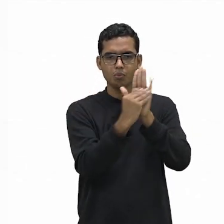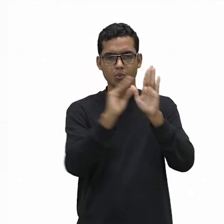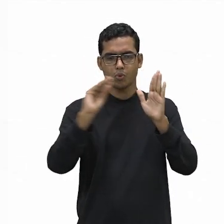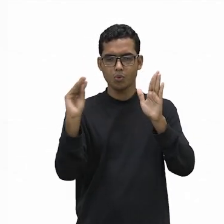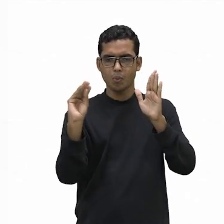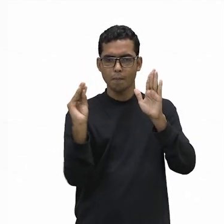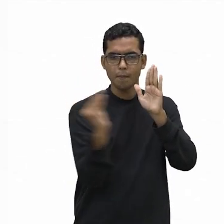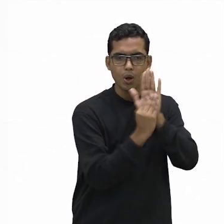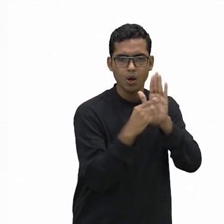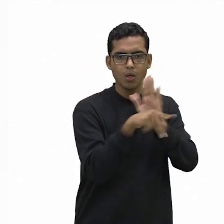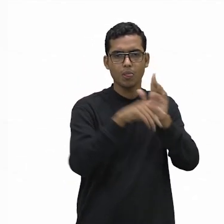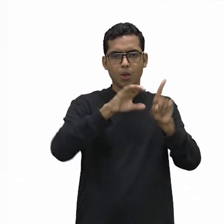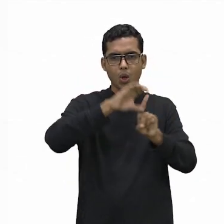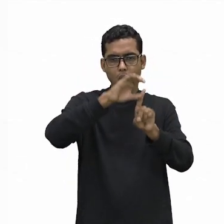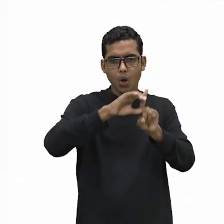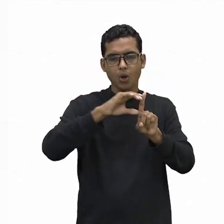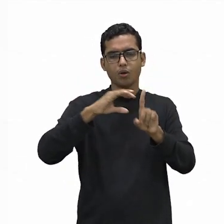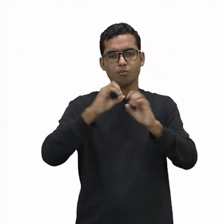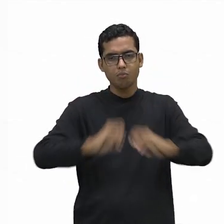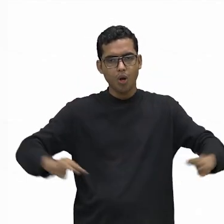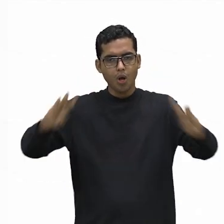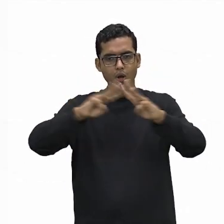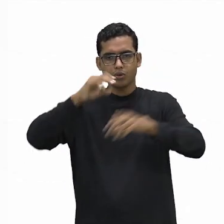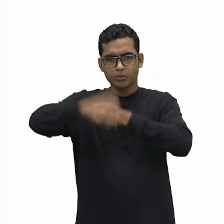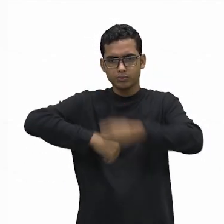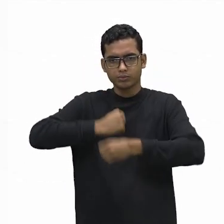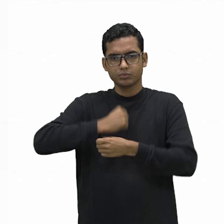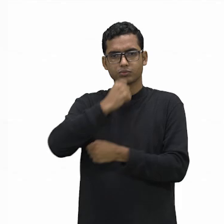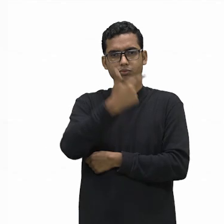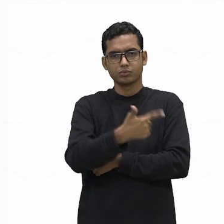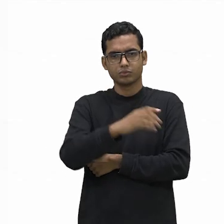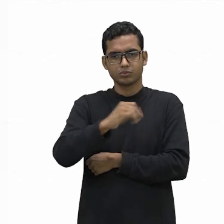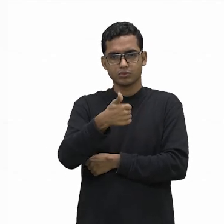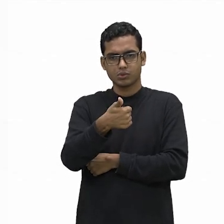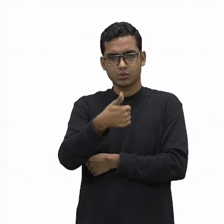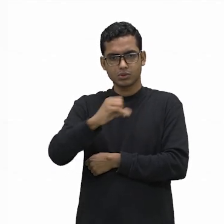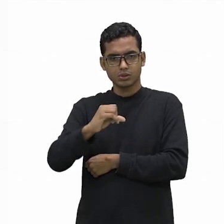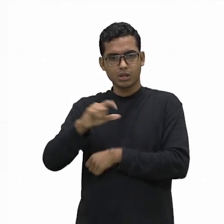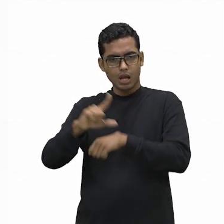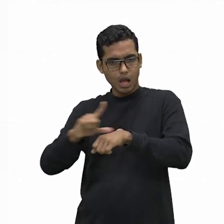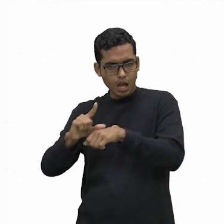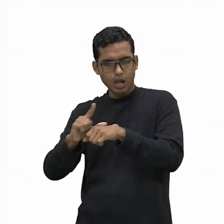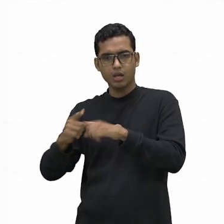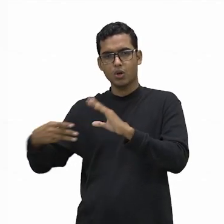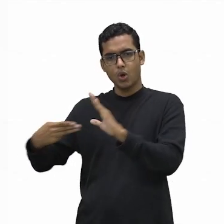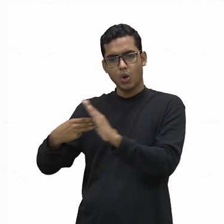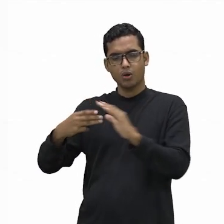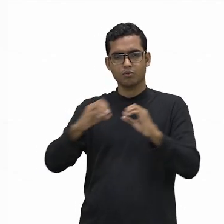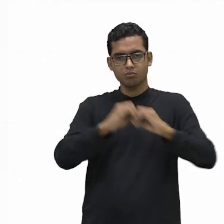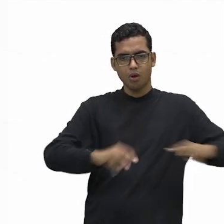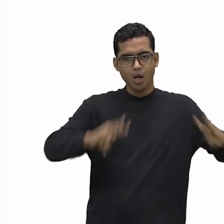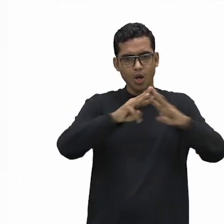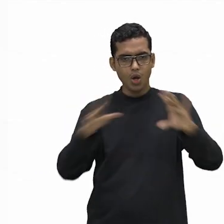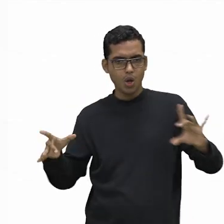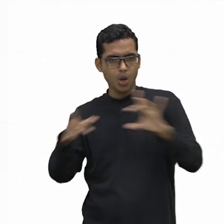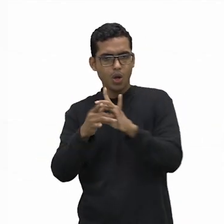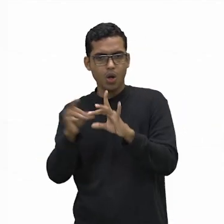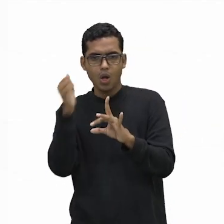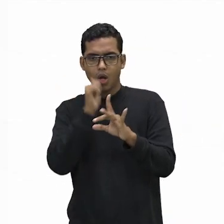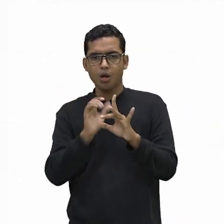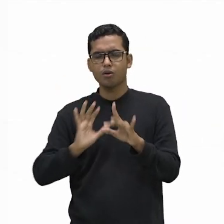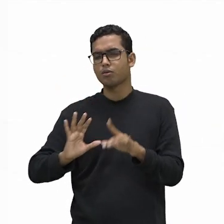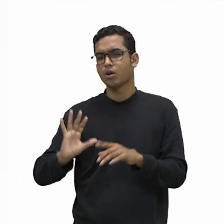em 2019. Sob a liderança da Unesco e da ONU Mulheres, o evento aconteceu em diversos países